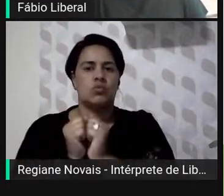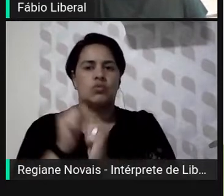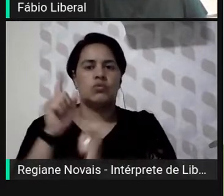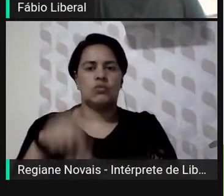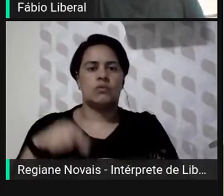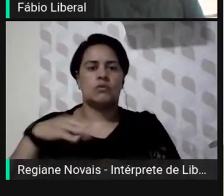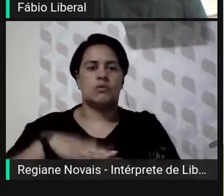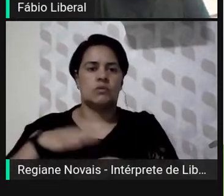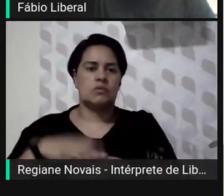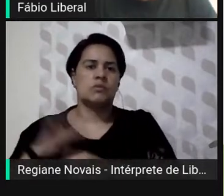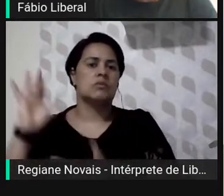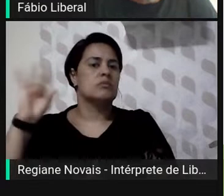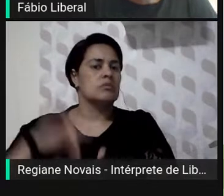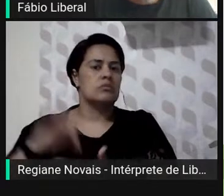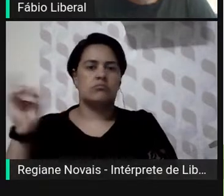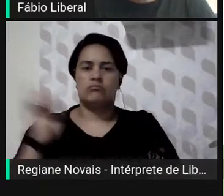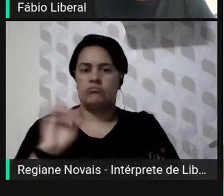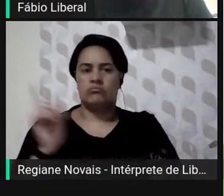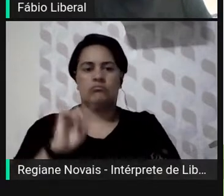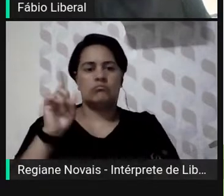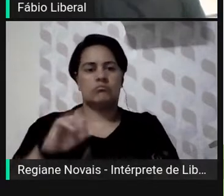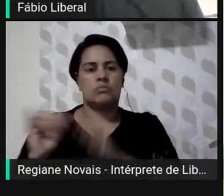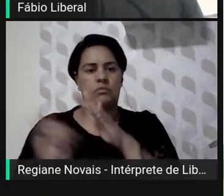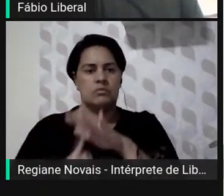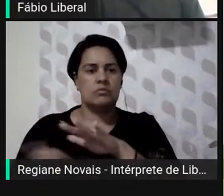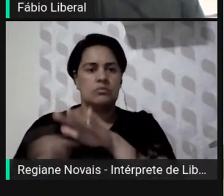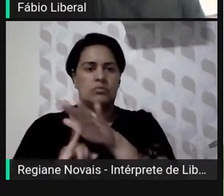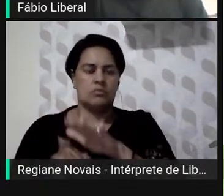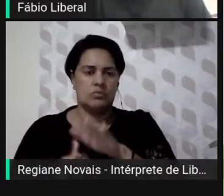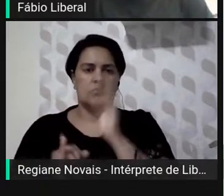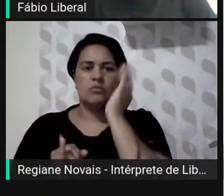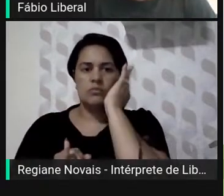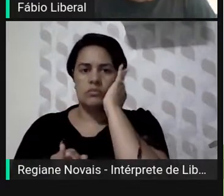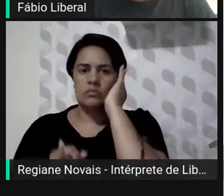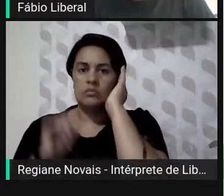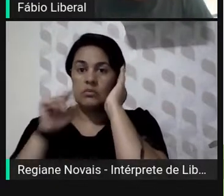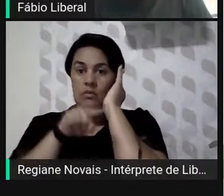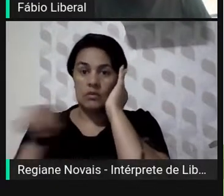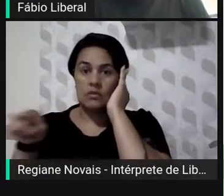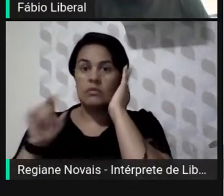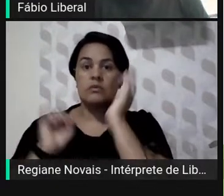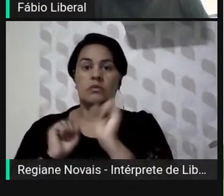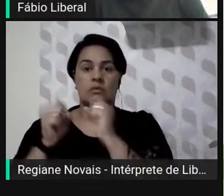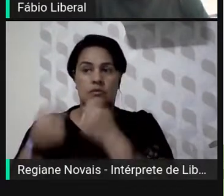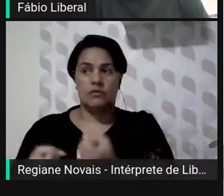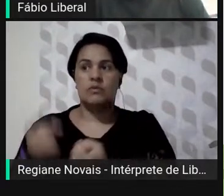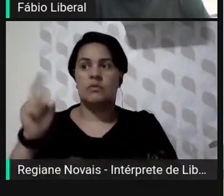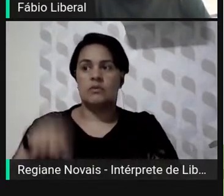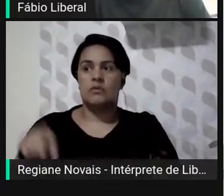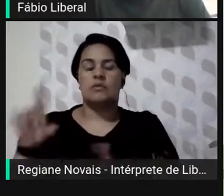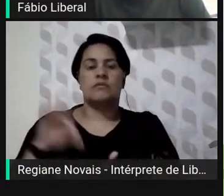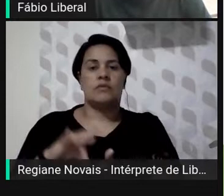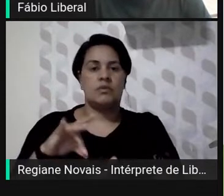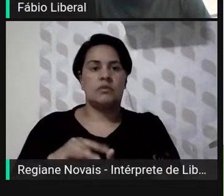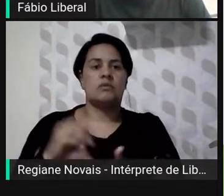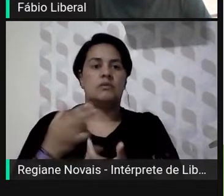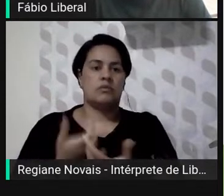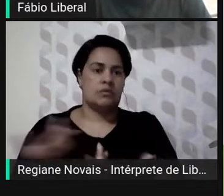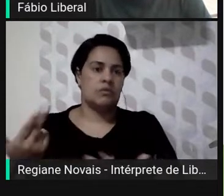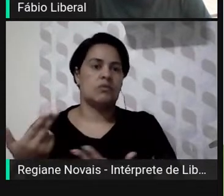-consolidação, por exemplo, das instituições arquivísticas, que se esforçaram e hoje foram bastante mais consolidadas para